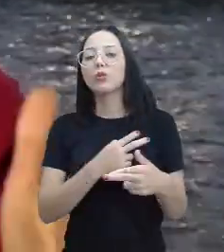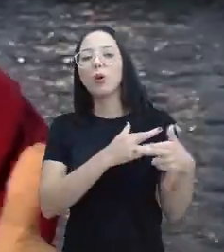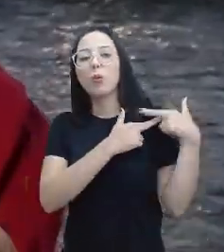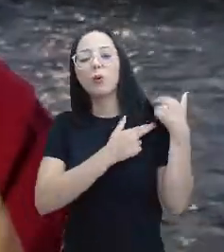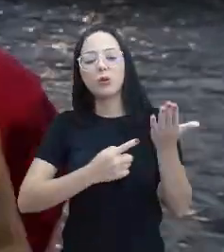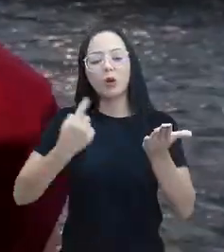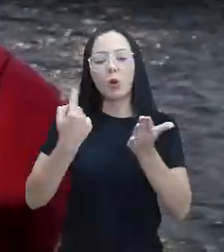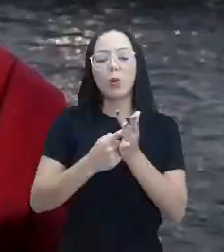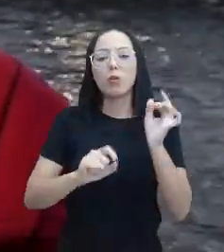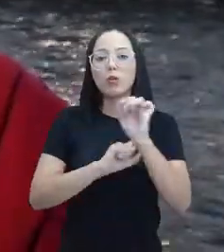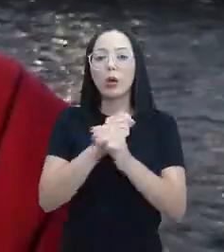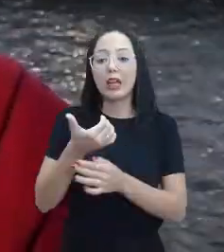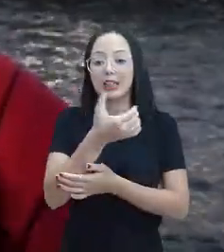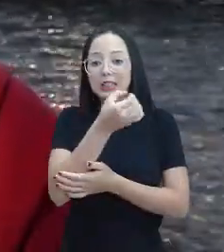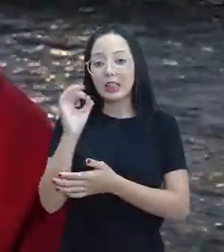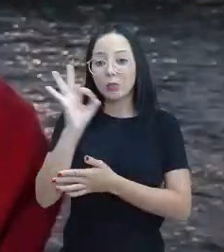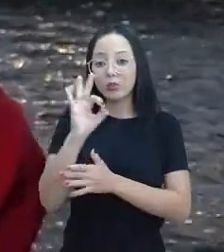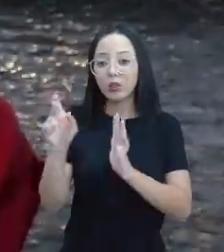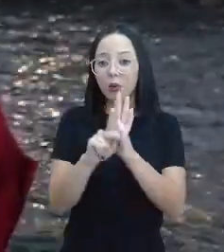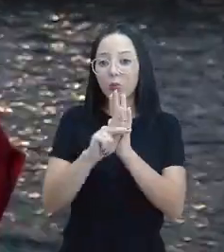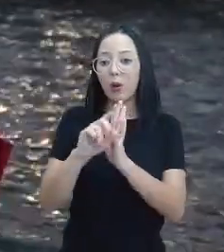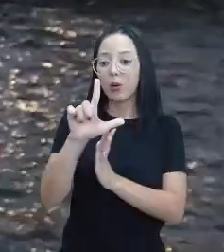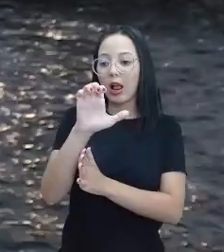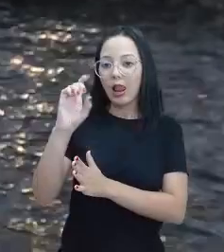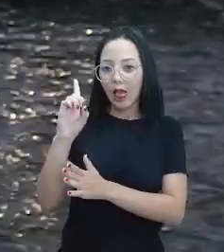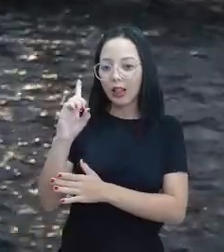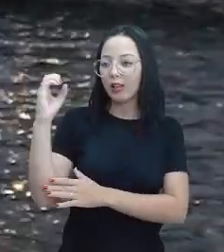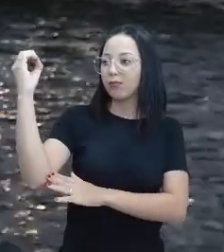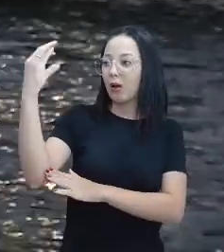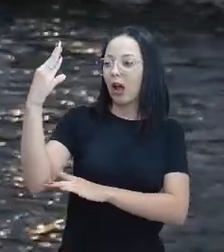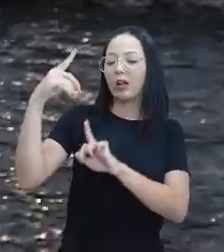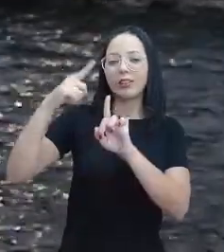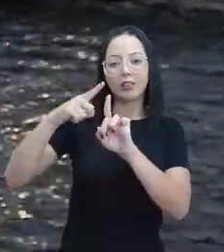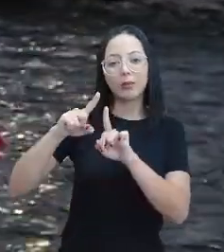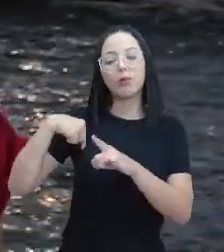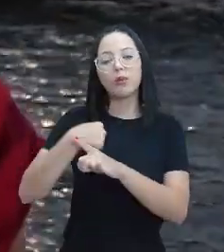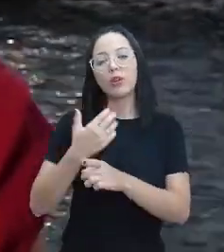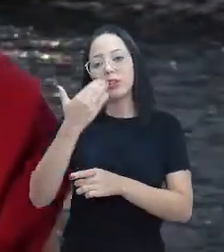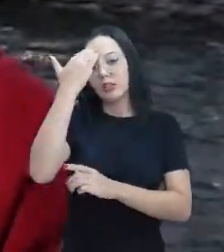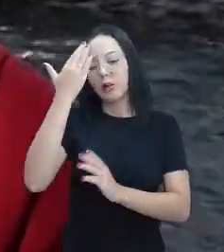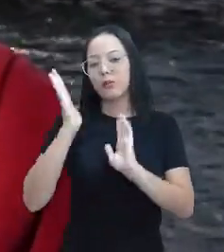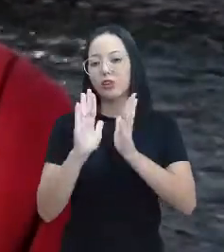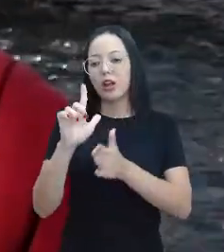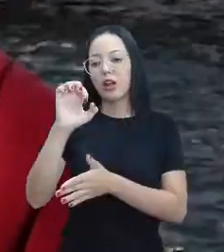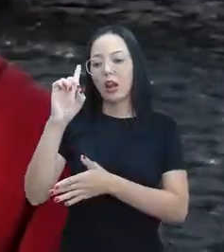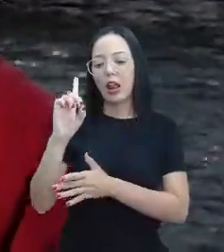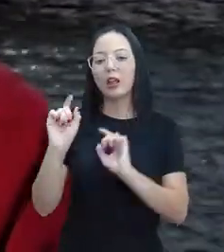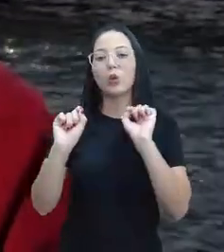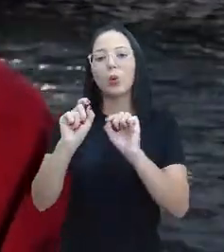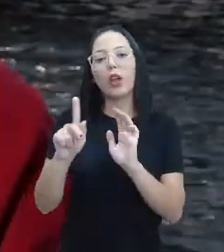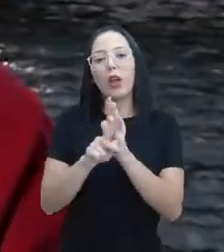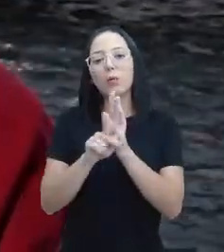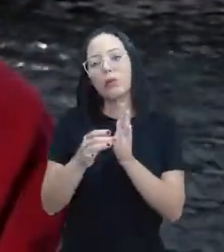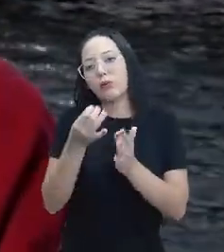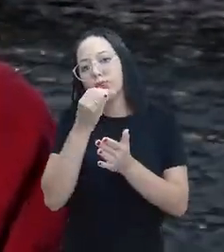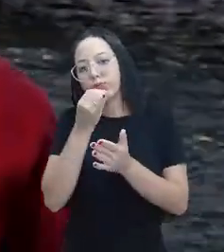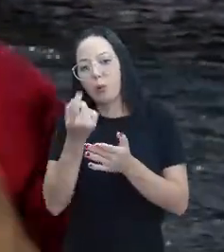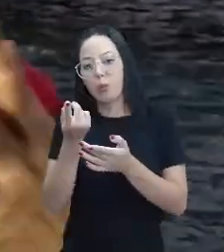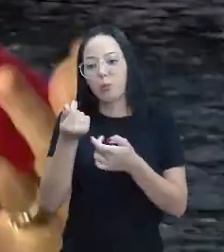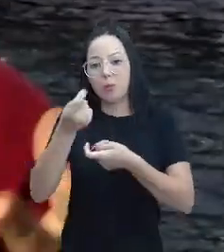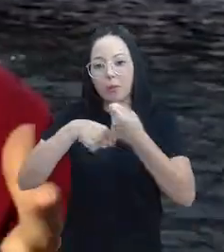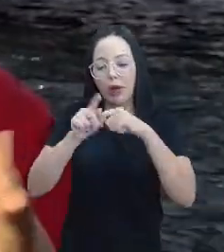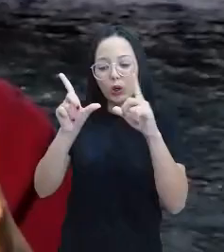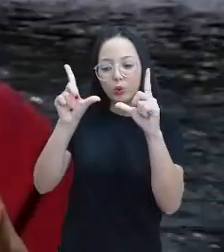chegar a 100% de lâmpada LED na cidade. E aí a gente sabe que a lâmpada LED, ela gera uma economia, não é verdade?